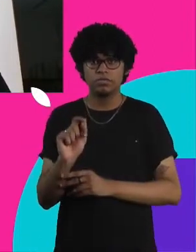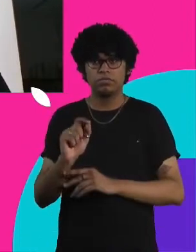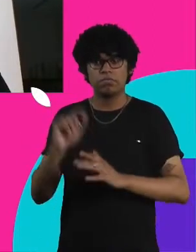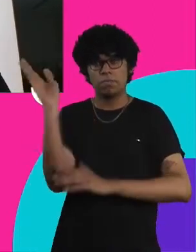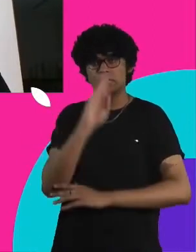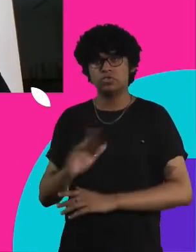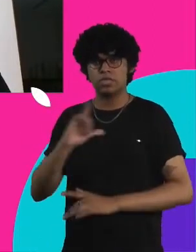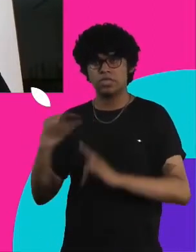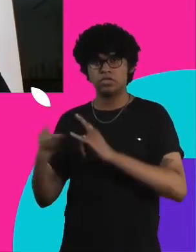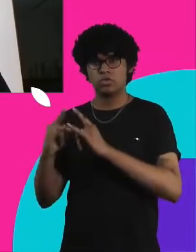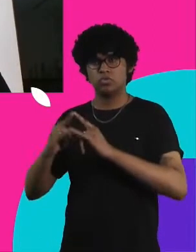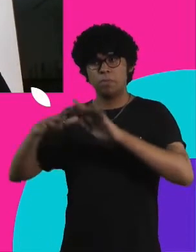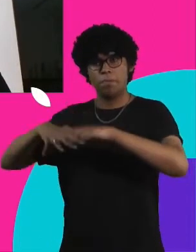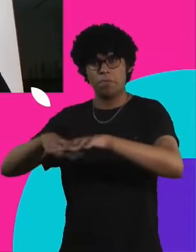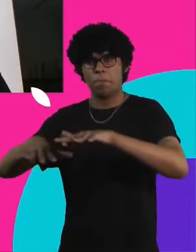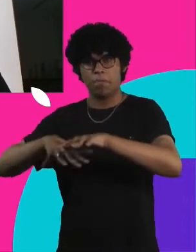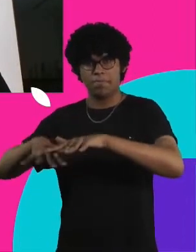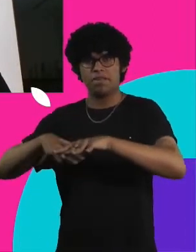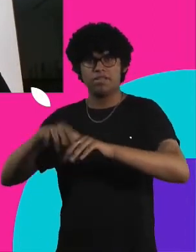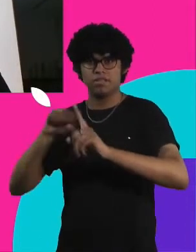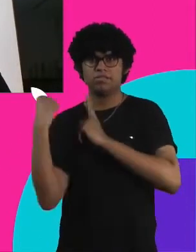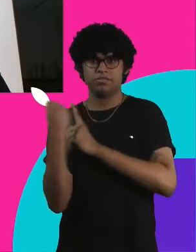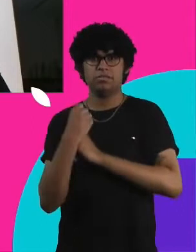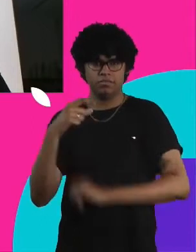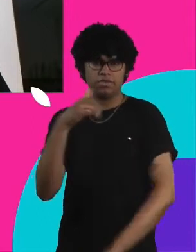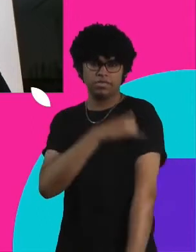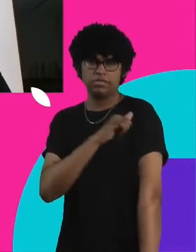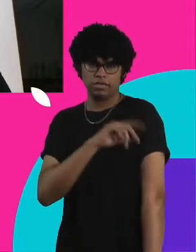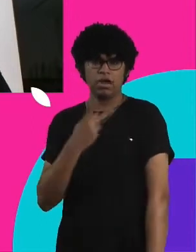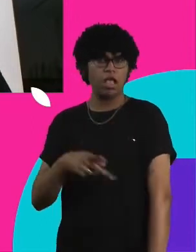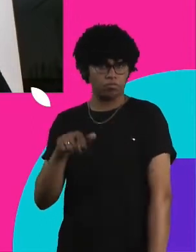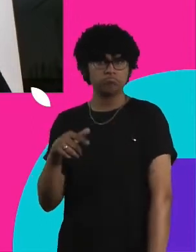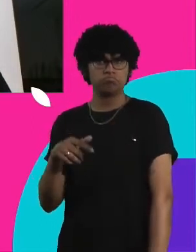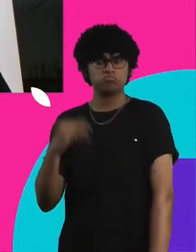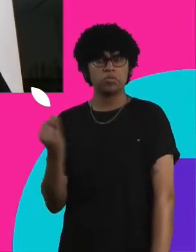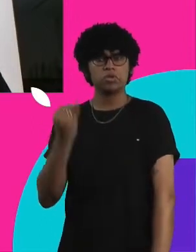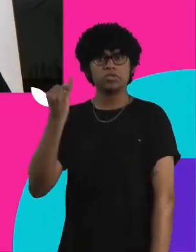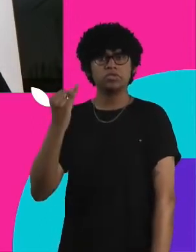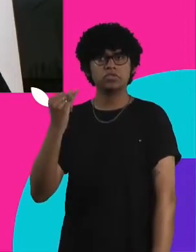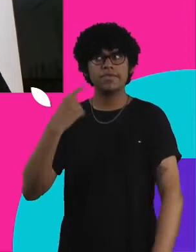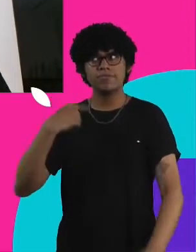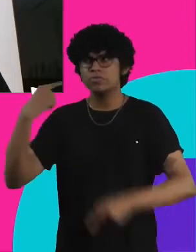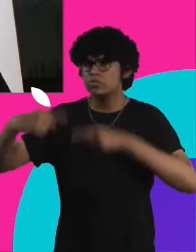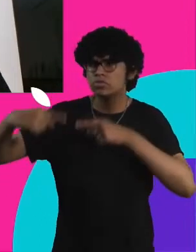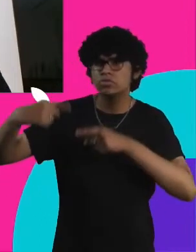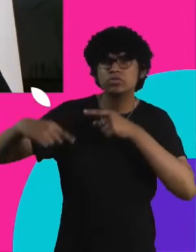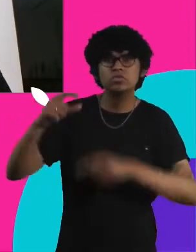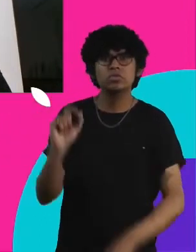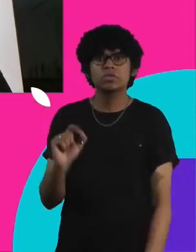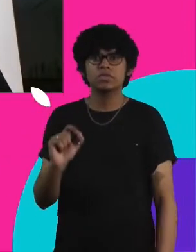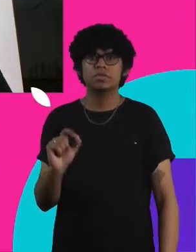Mobilidade Social aqui no Rio, de um pessoal super sério. E uma das coisas que eu estava discutindo com eles é que no Brasil você